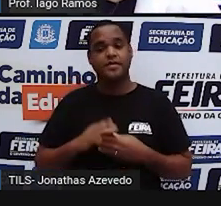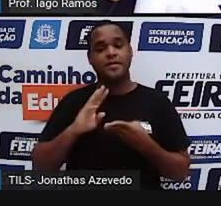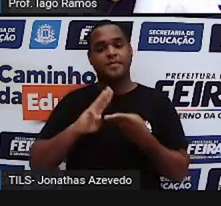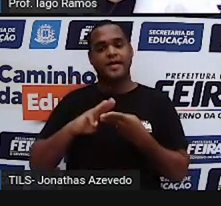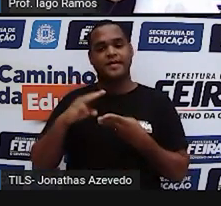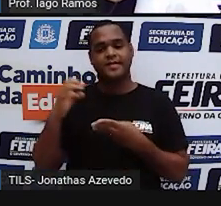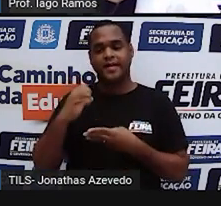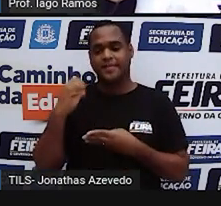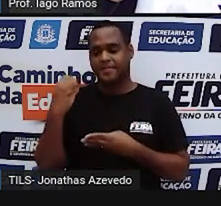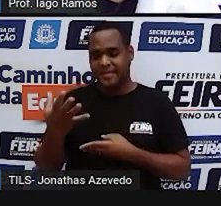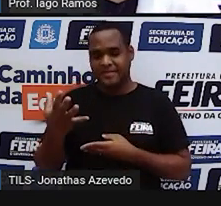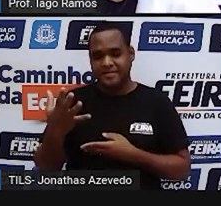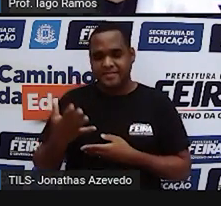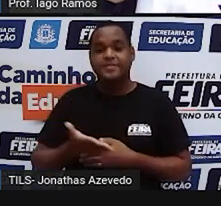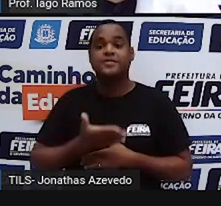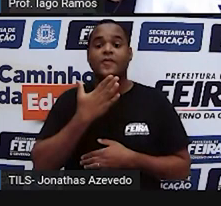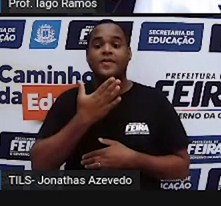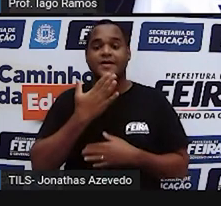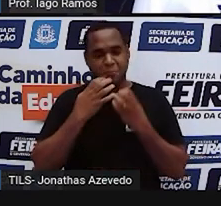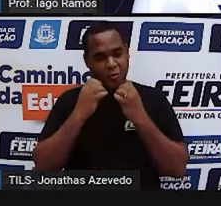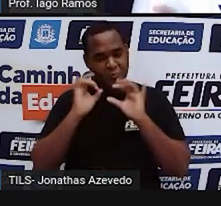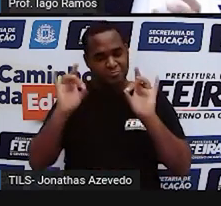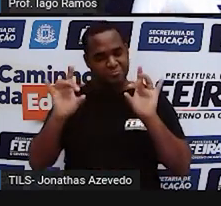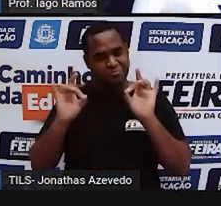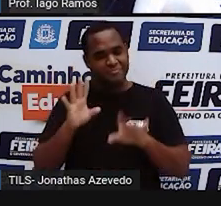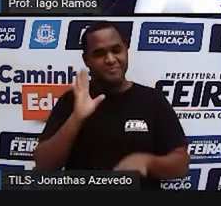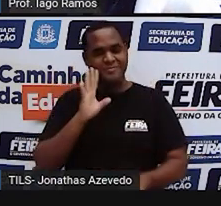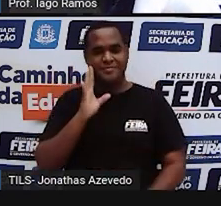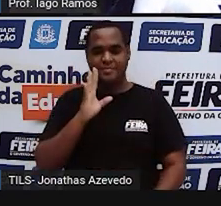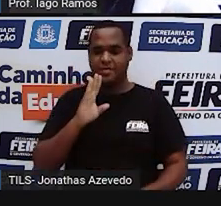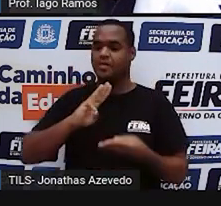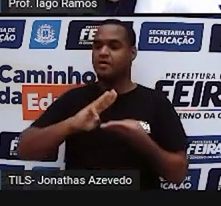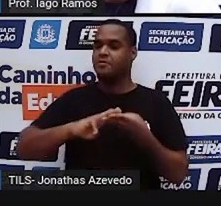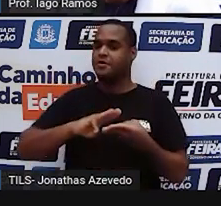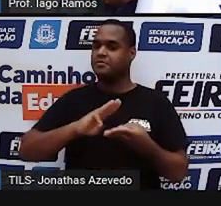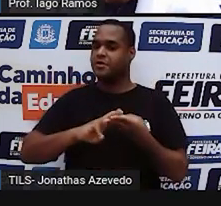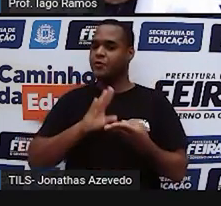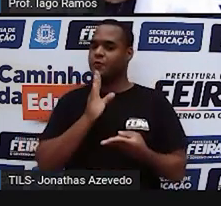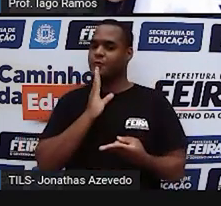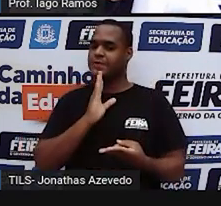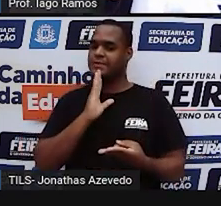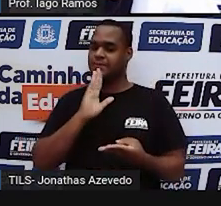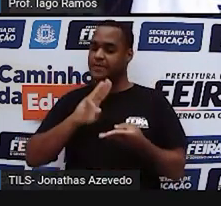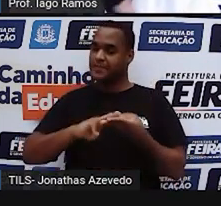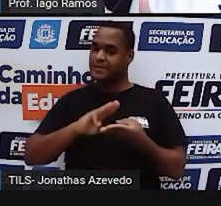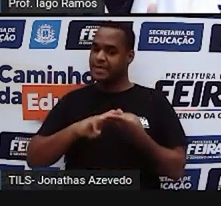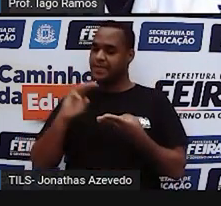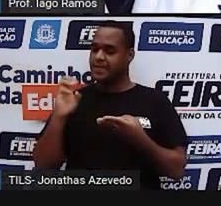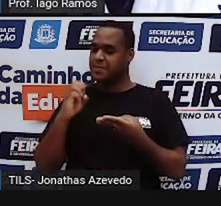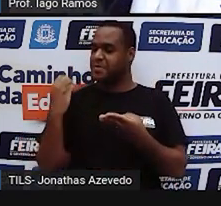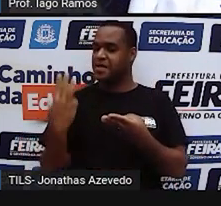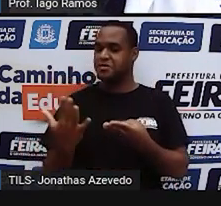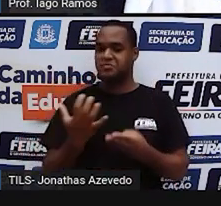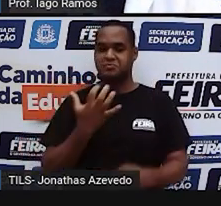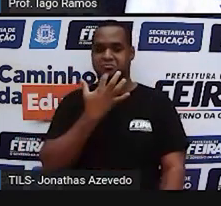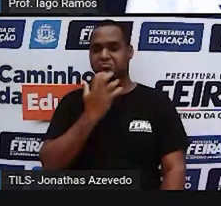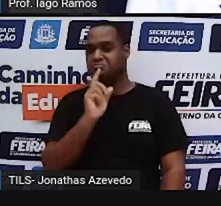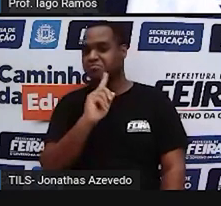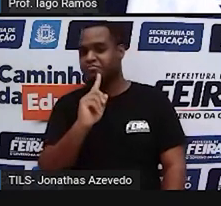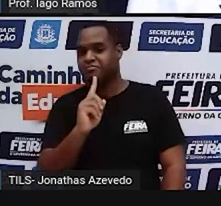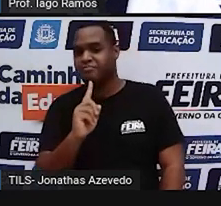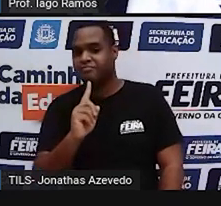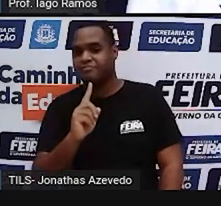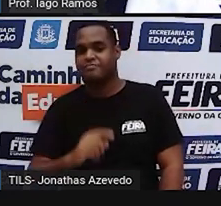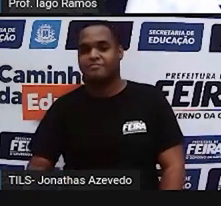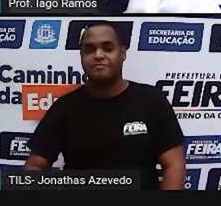matemágica olha só que coisa bacana Professor conheça matemática a matemágica Eu acho que eu